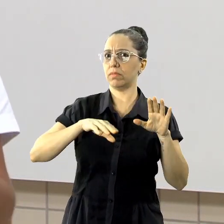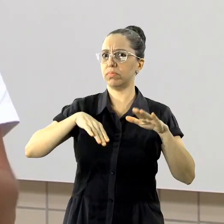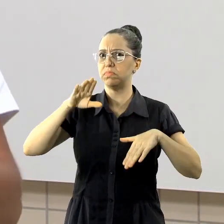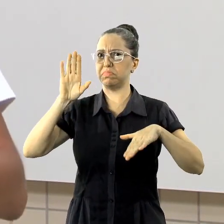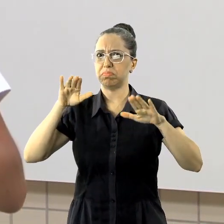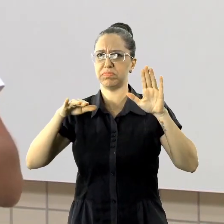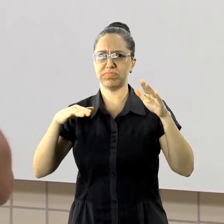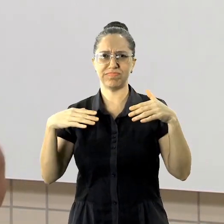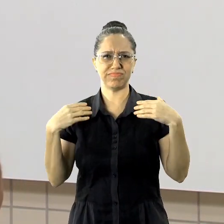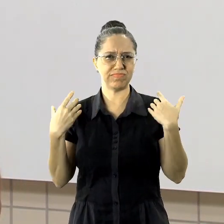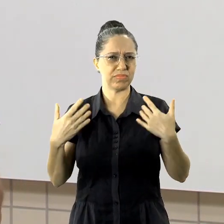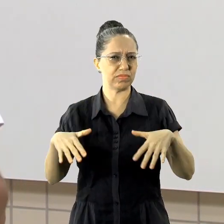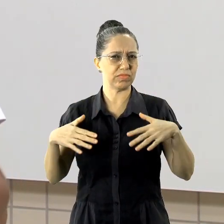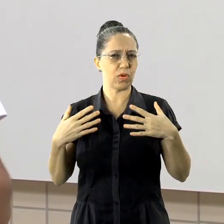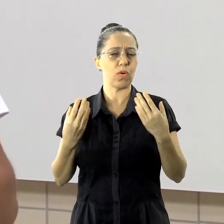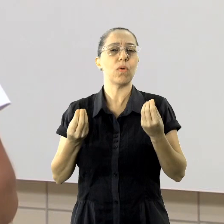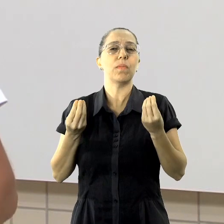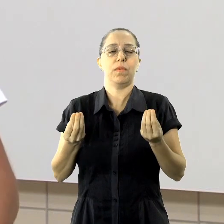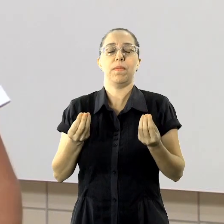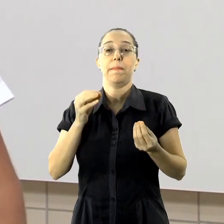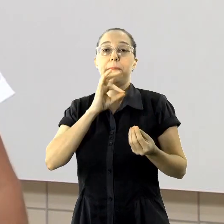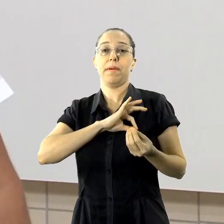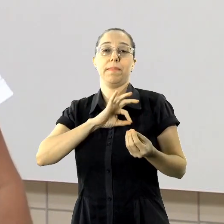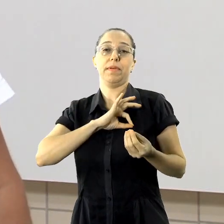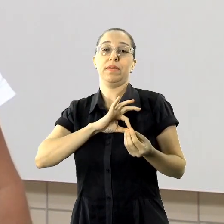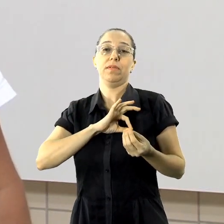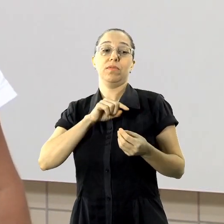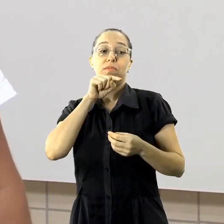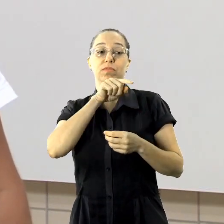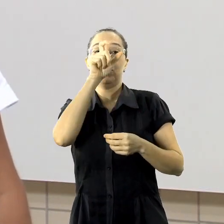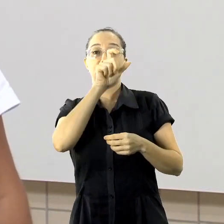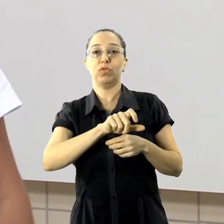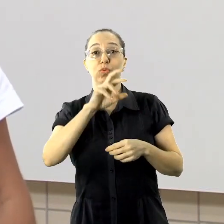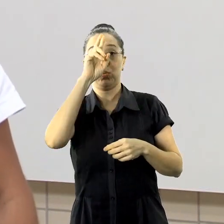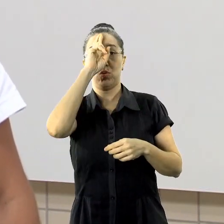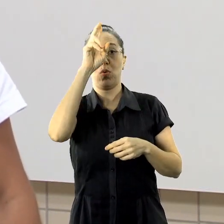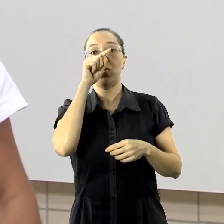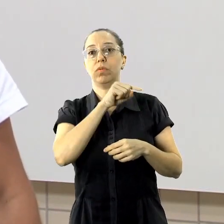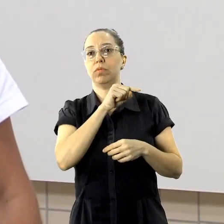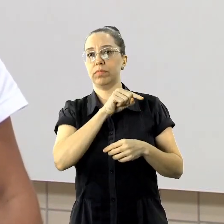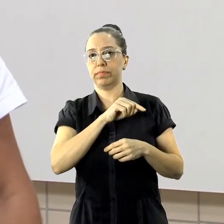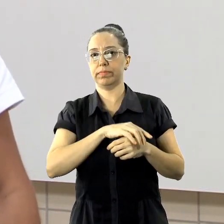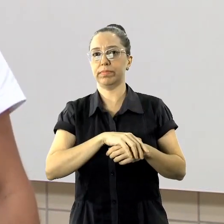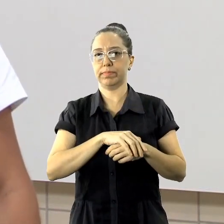O critério de pagamento, quem definia era o patrão, era o empregador.